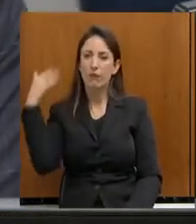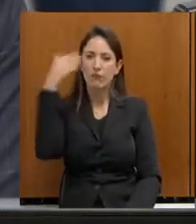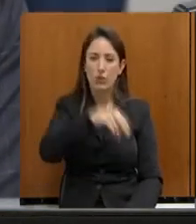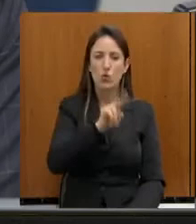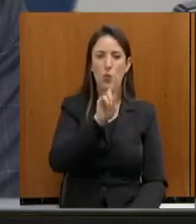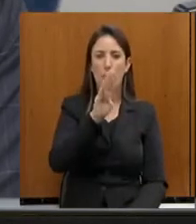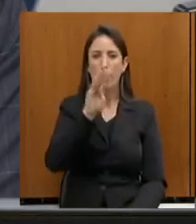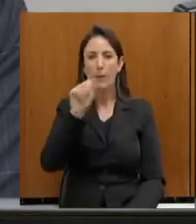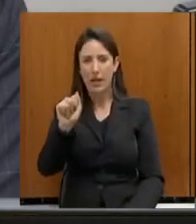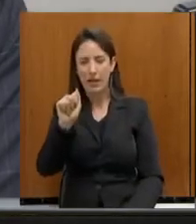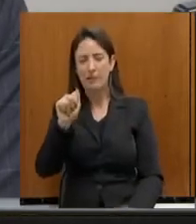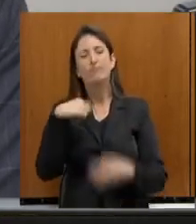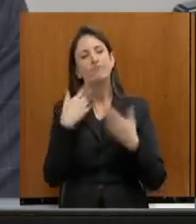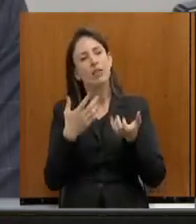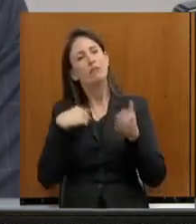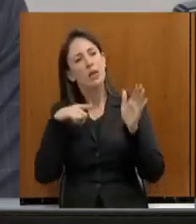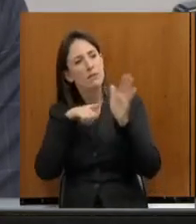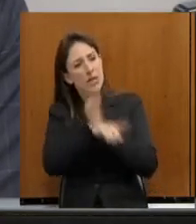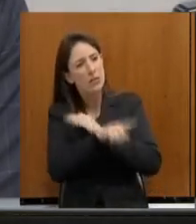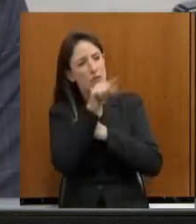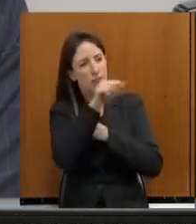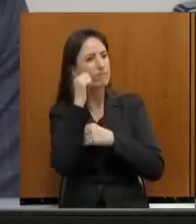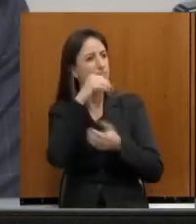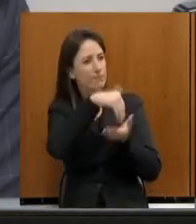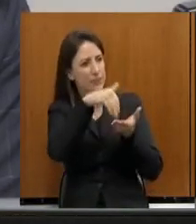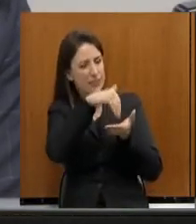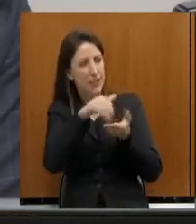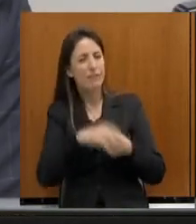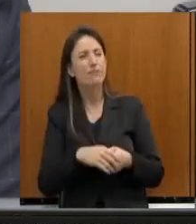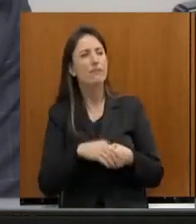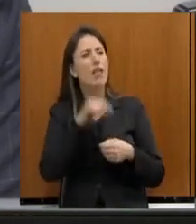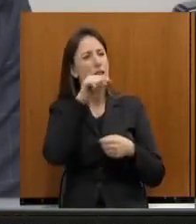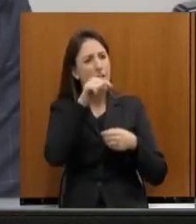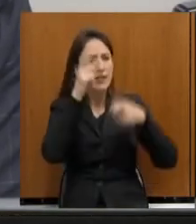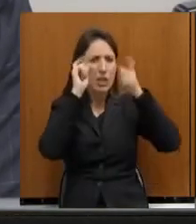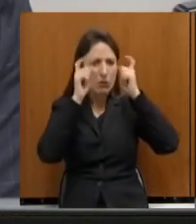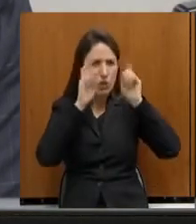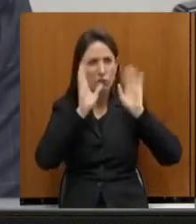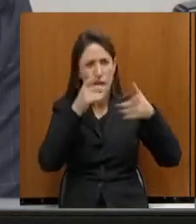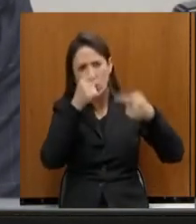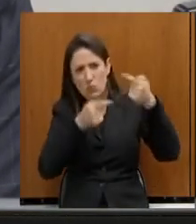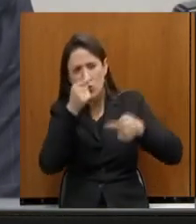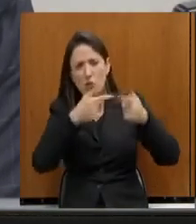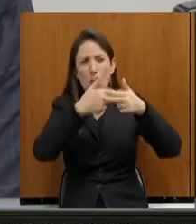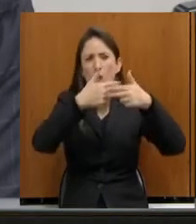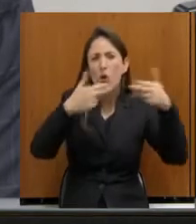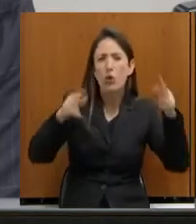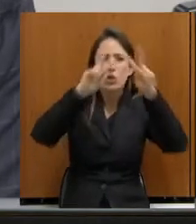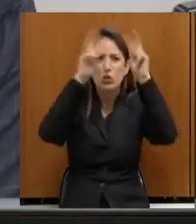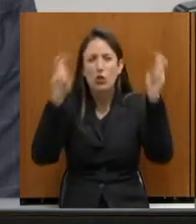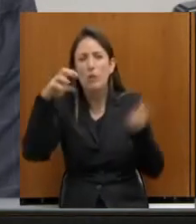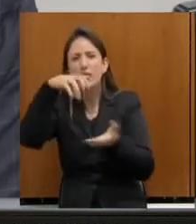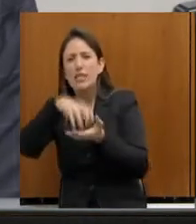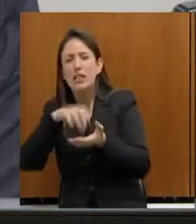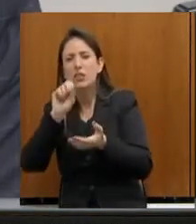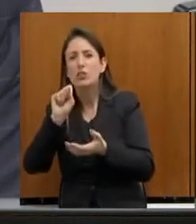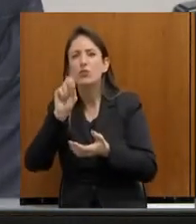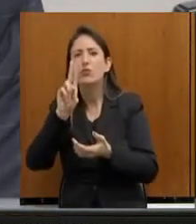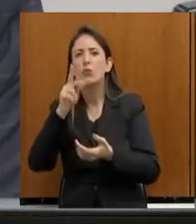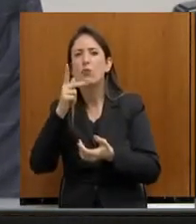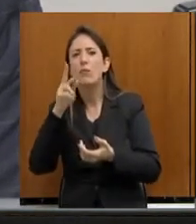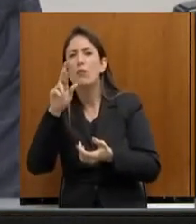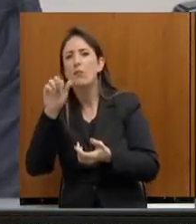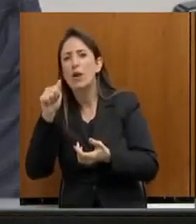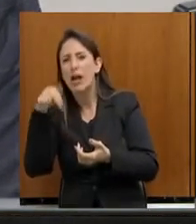só perguntar a secretária e nesse dessa reunião foi discutido alguma coisa sobre sede da suprema ou transferência da